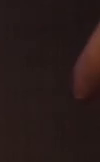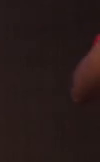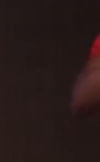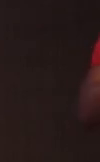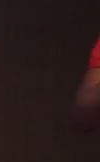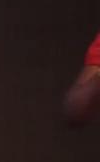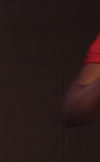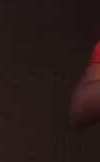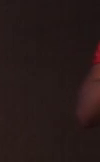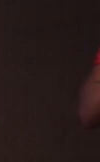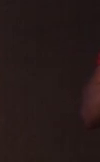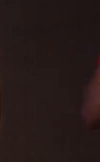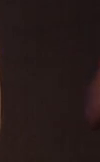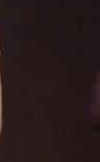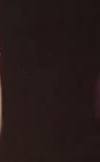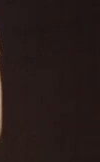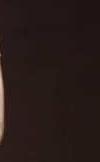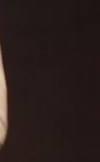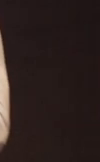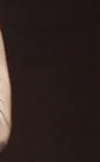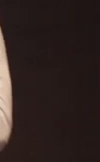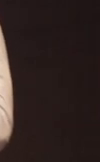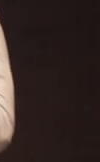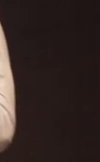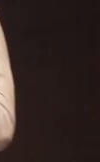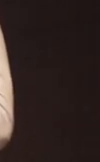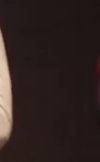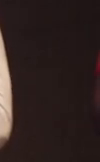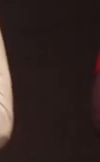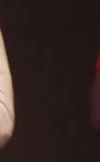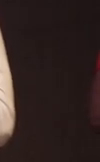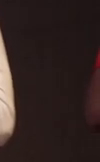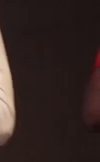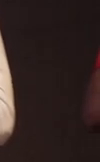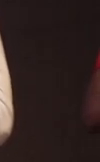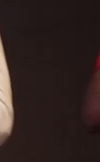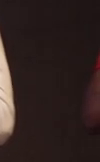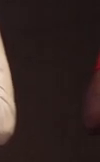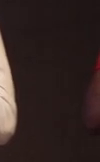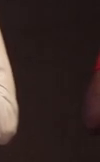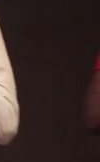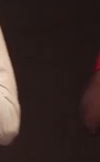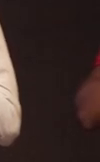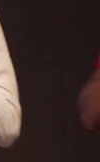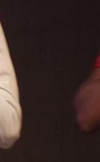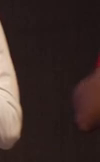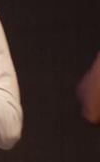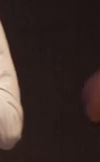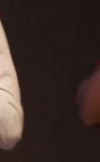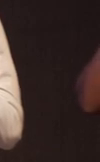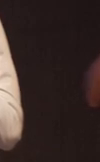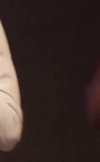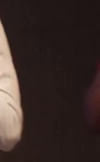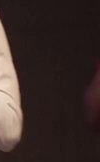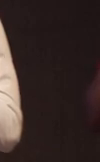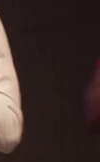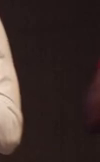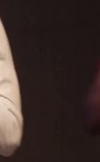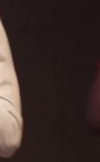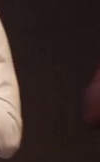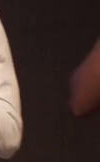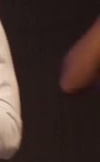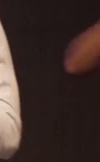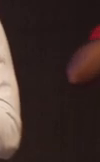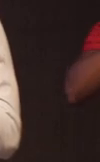nós chegamos numa van. E na van, Cida, estava tendo uma manifestação dessa turma